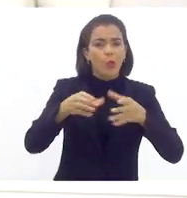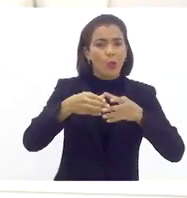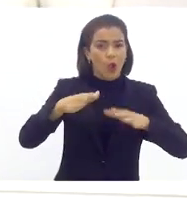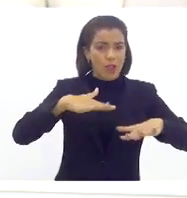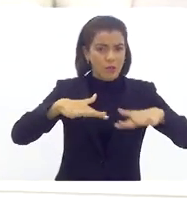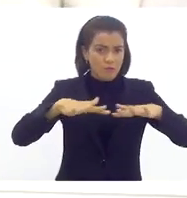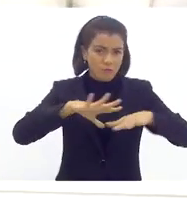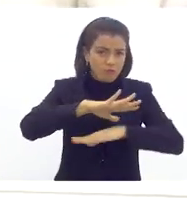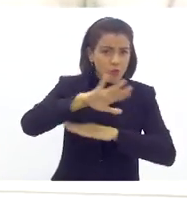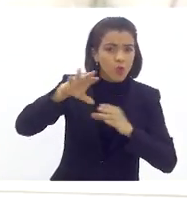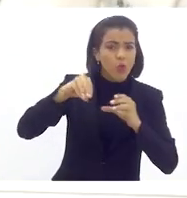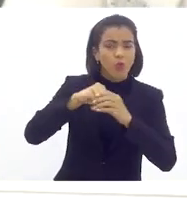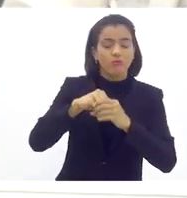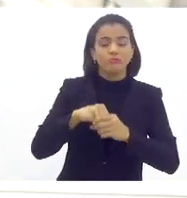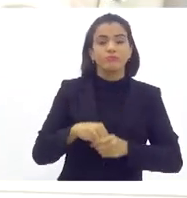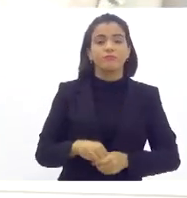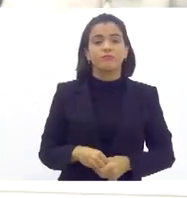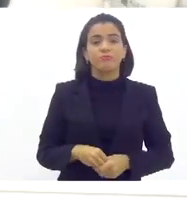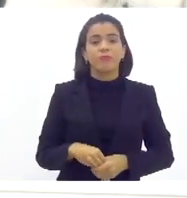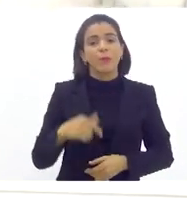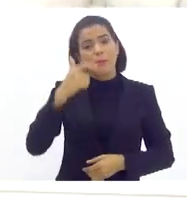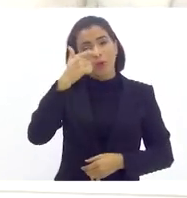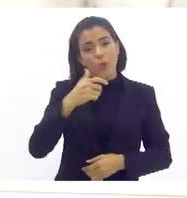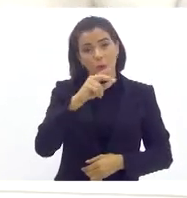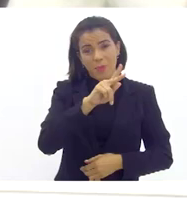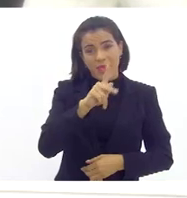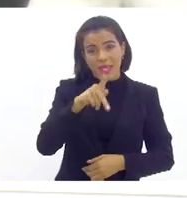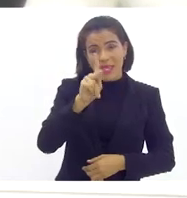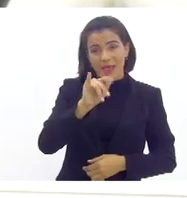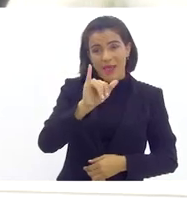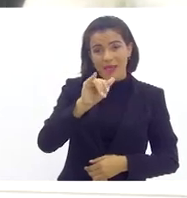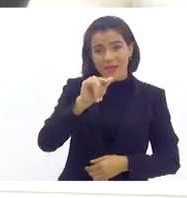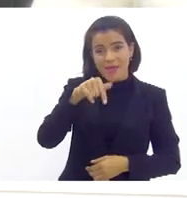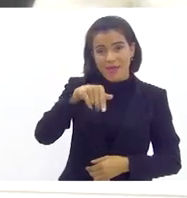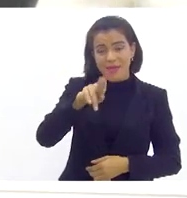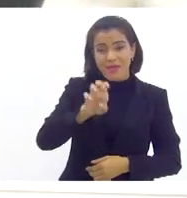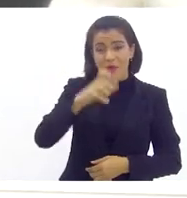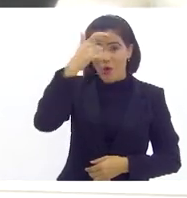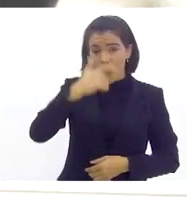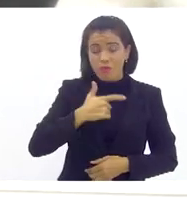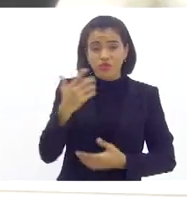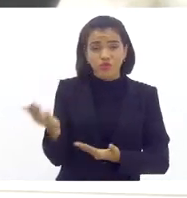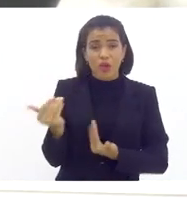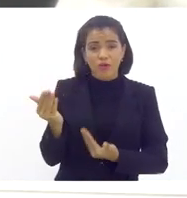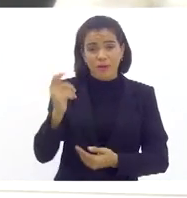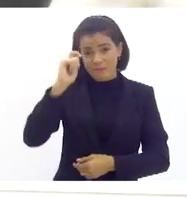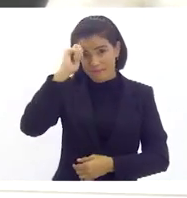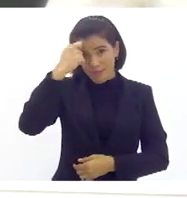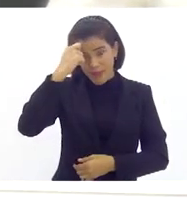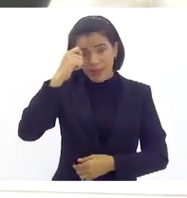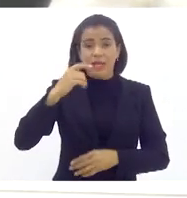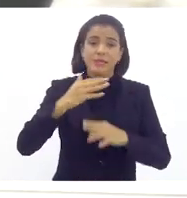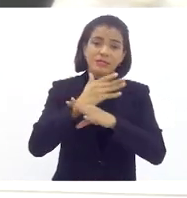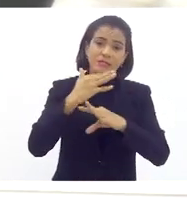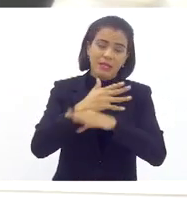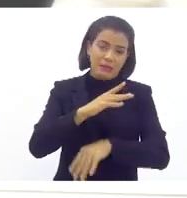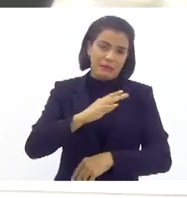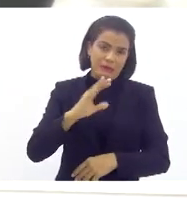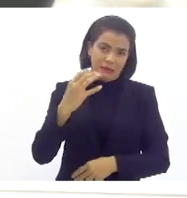Mas, antes de tudo, meu nome é Kaique, eu sou um jovem preto da periferia da cidade de Niterói.